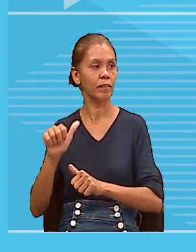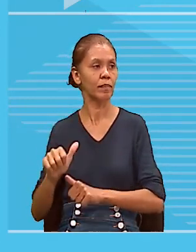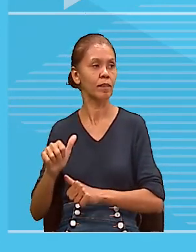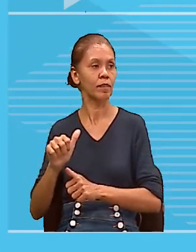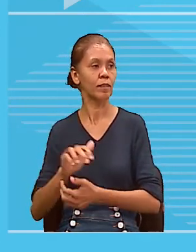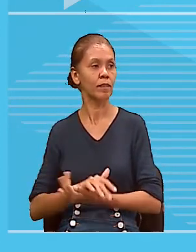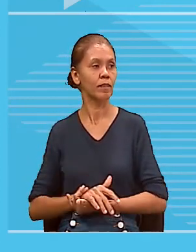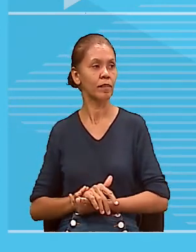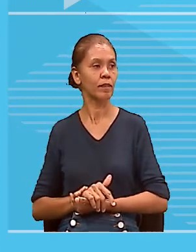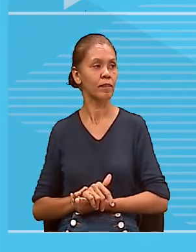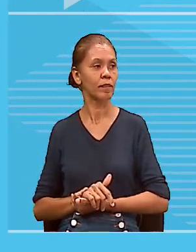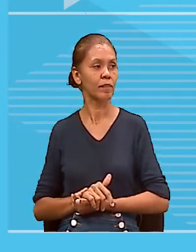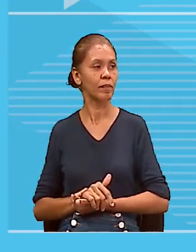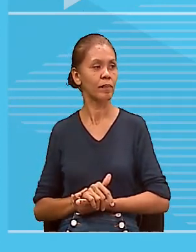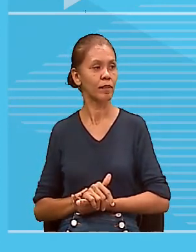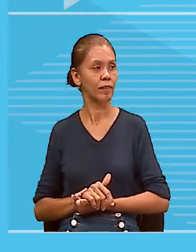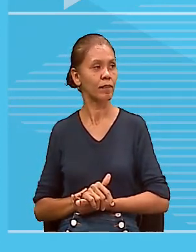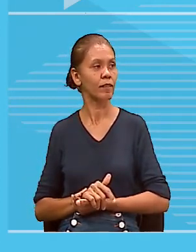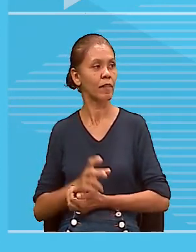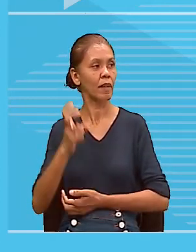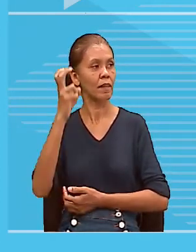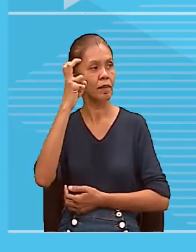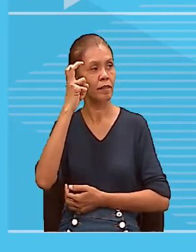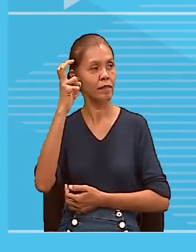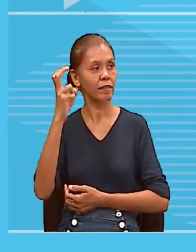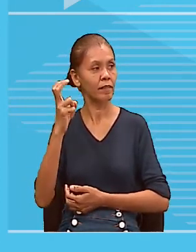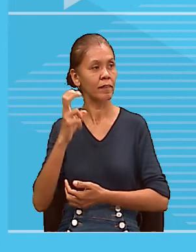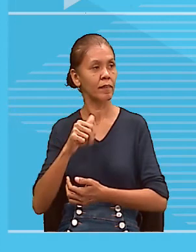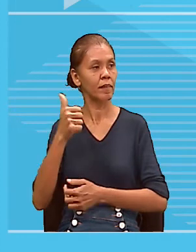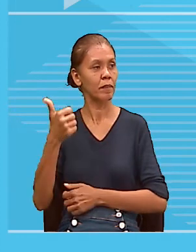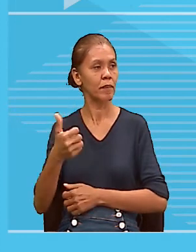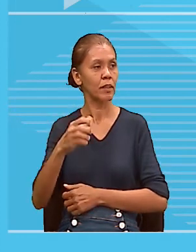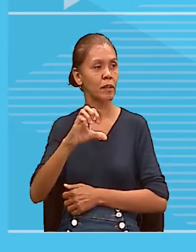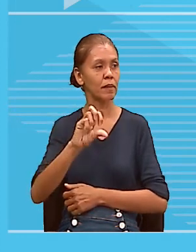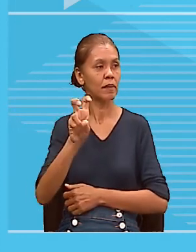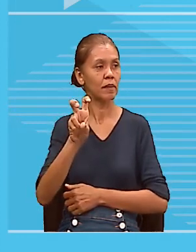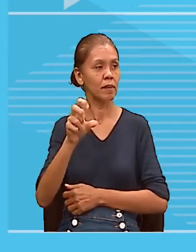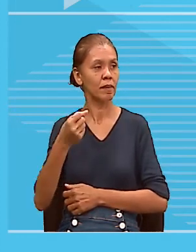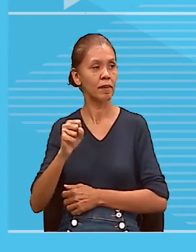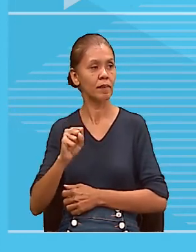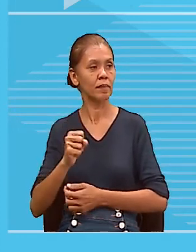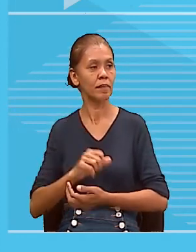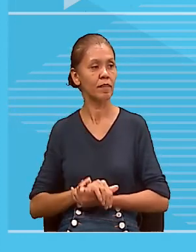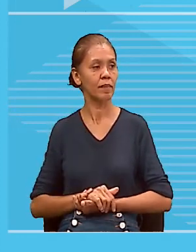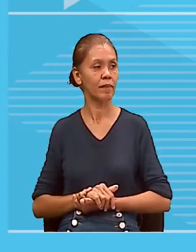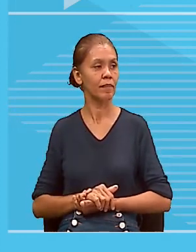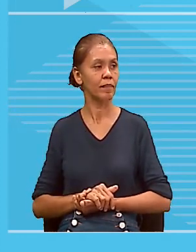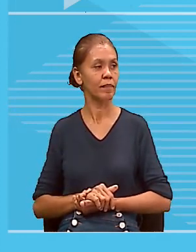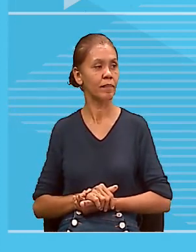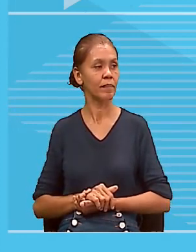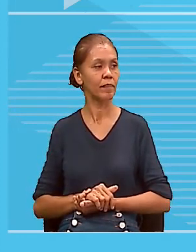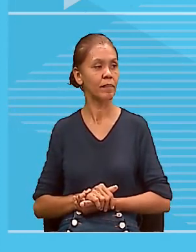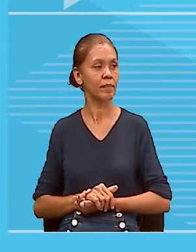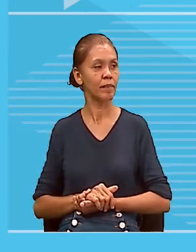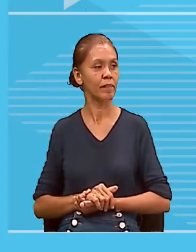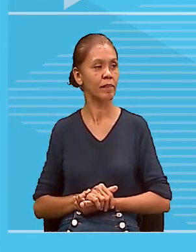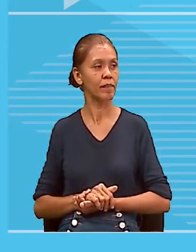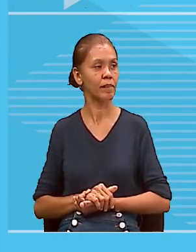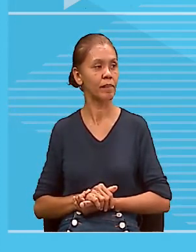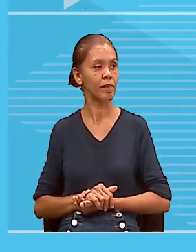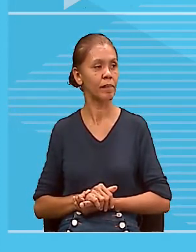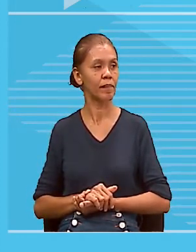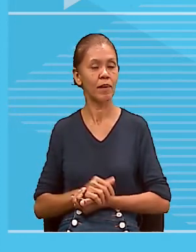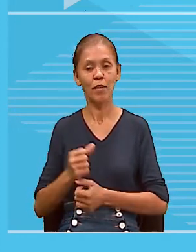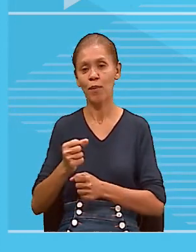irreconhecivelmente inteligente 1958 o ano que não